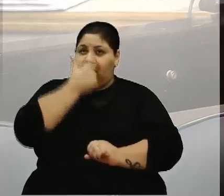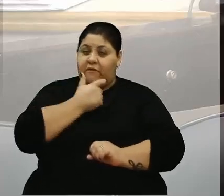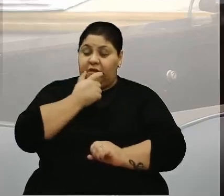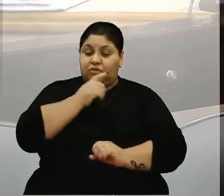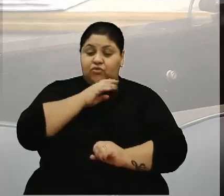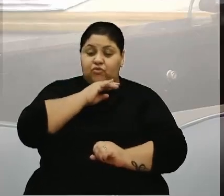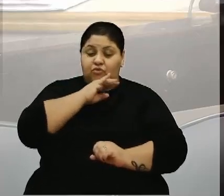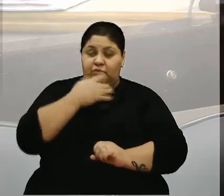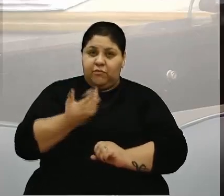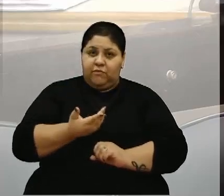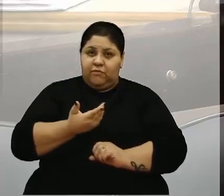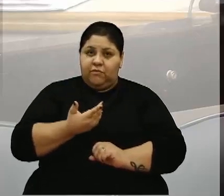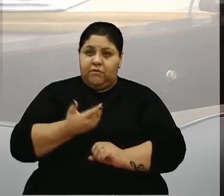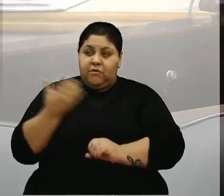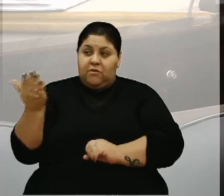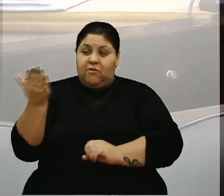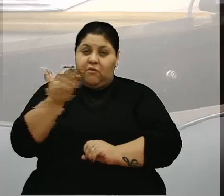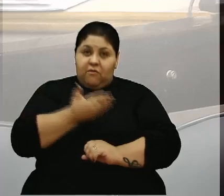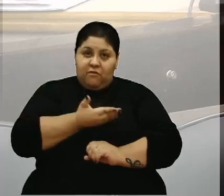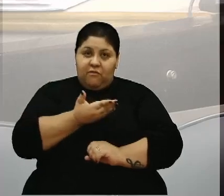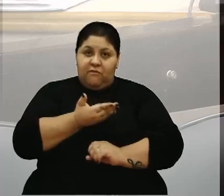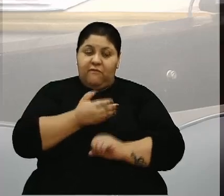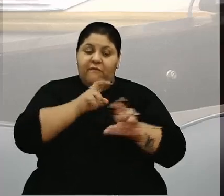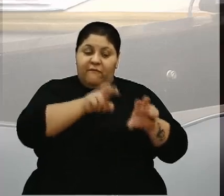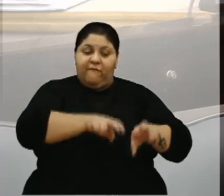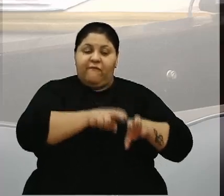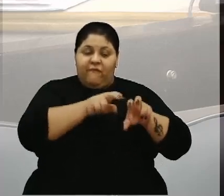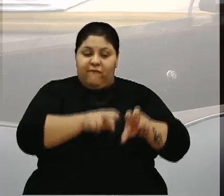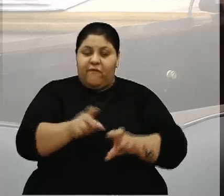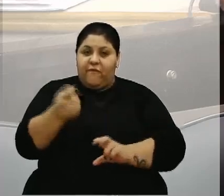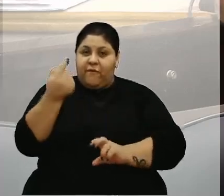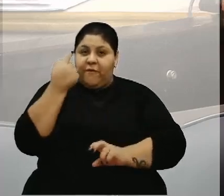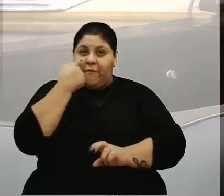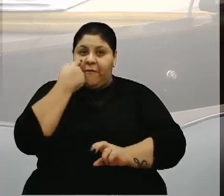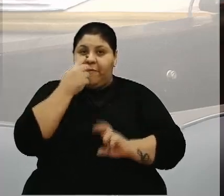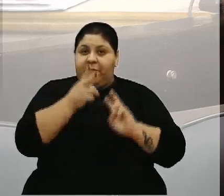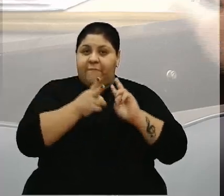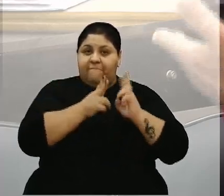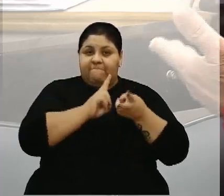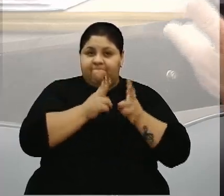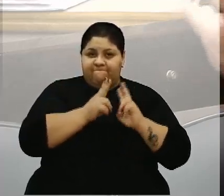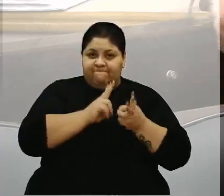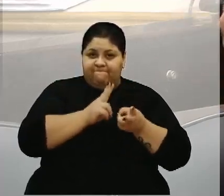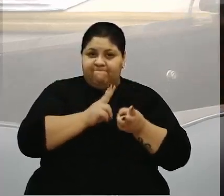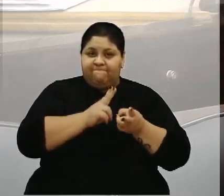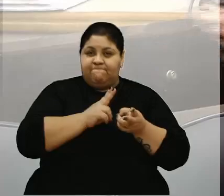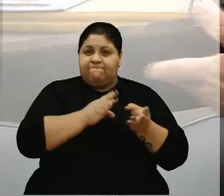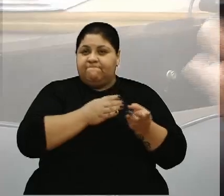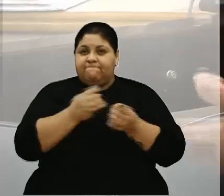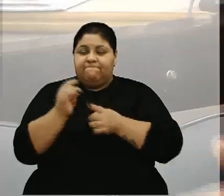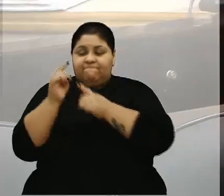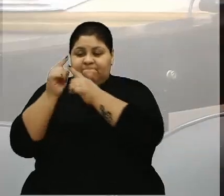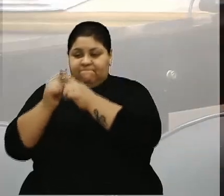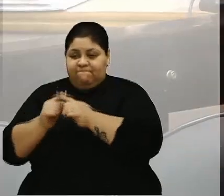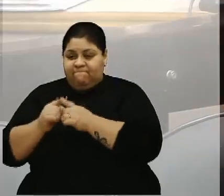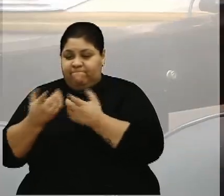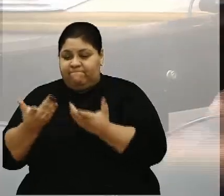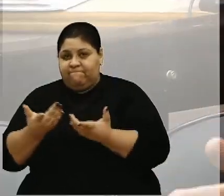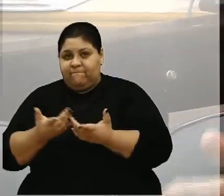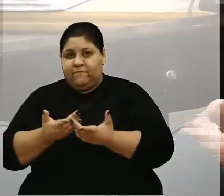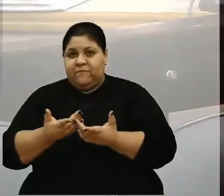ruim, eu convido vocês aí no interior para ver. E as vans, muitas vezes com